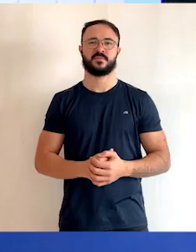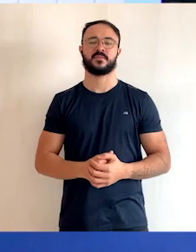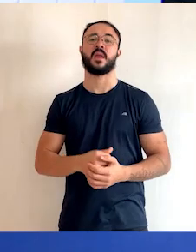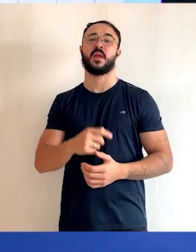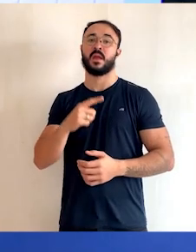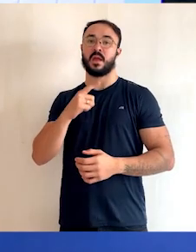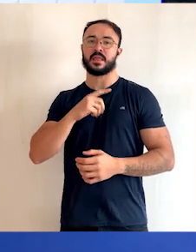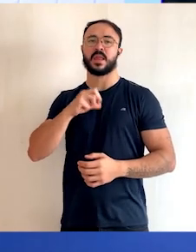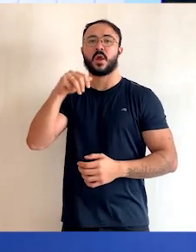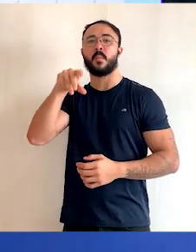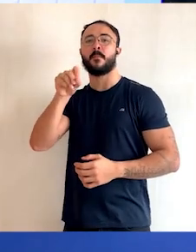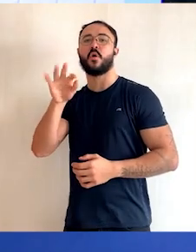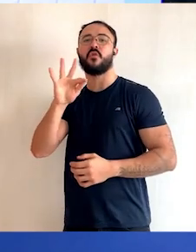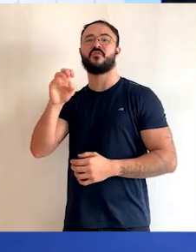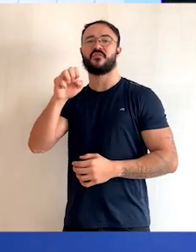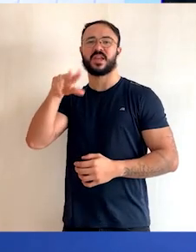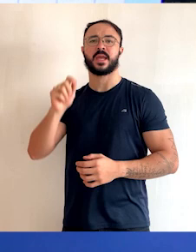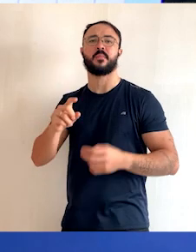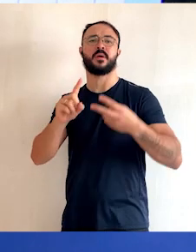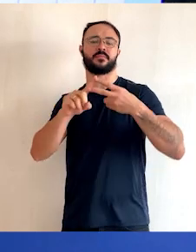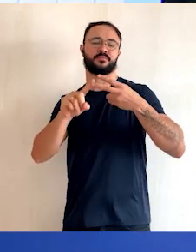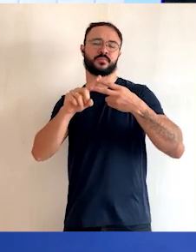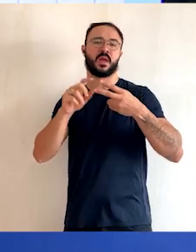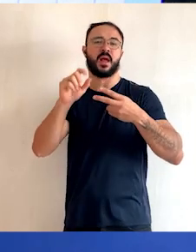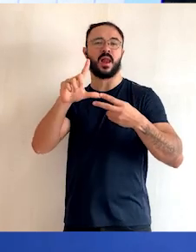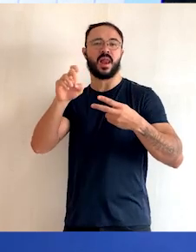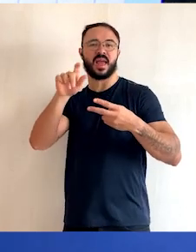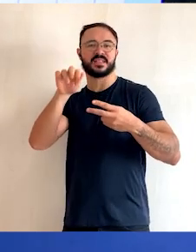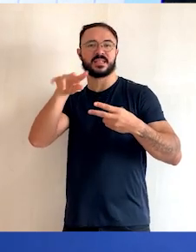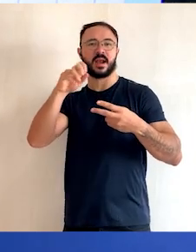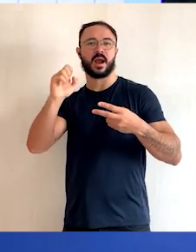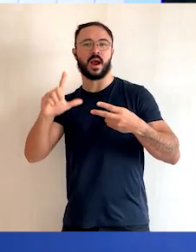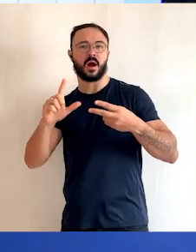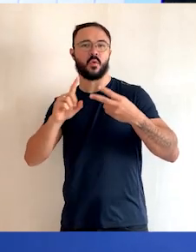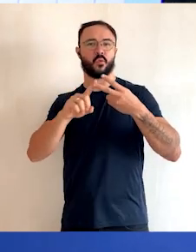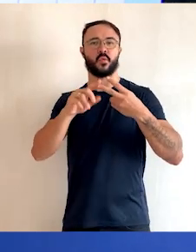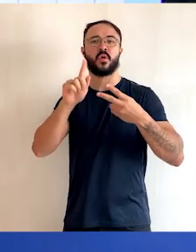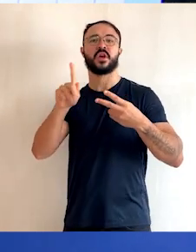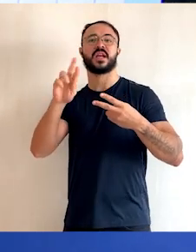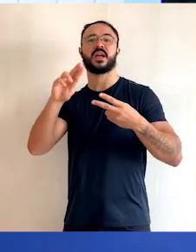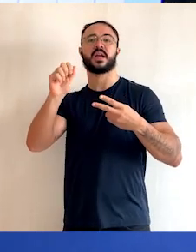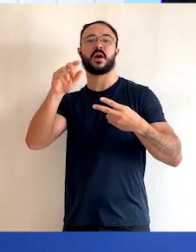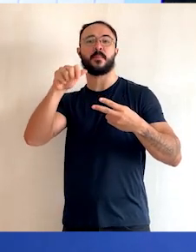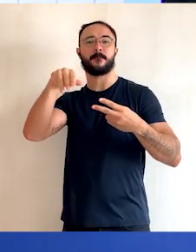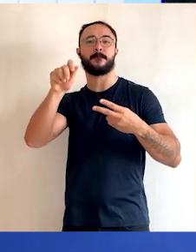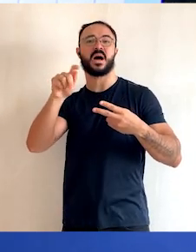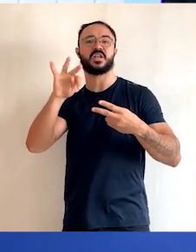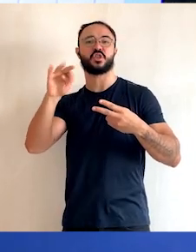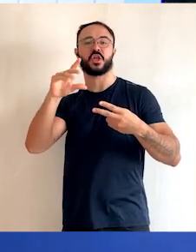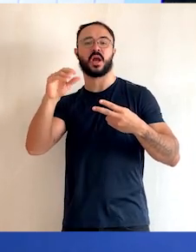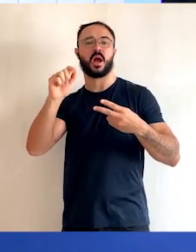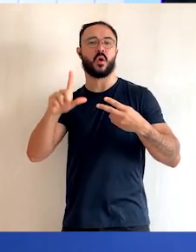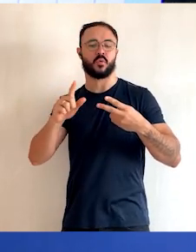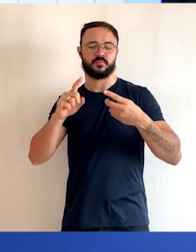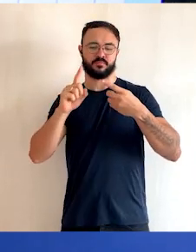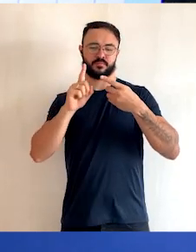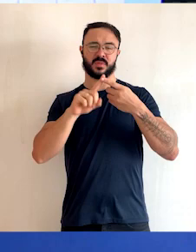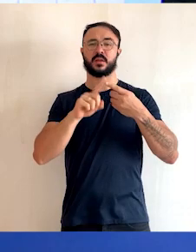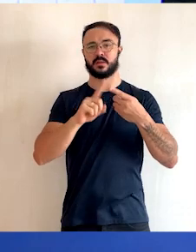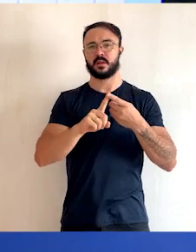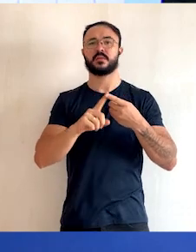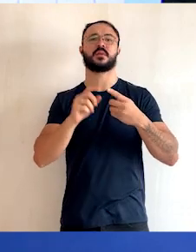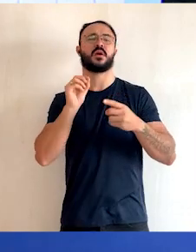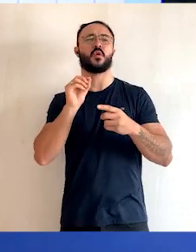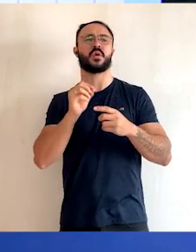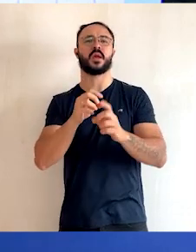afixos. Os morfemas são classificados como lexicais ou gramaticais. Os lexicais são os radicais